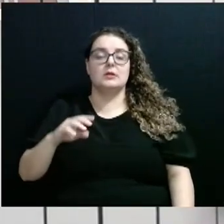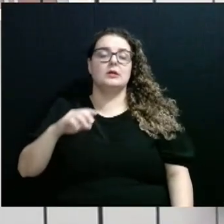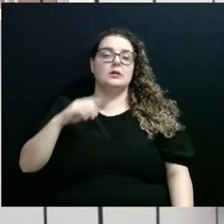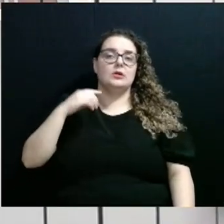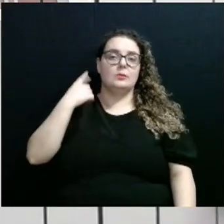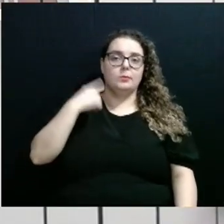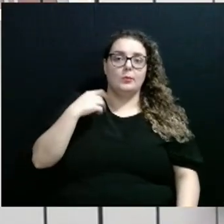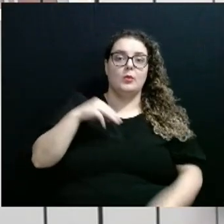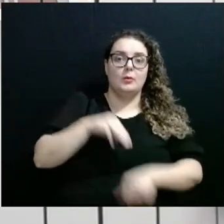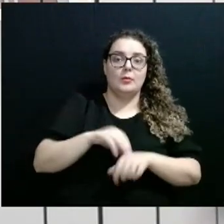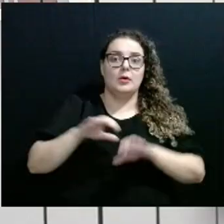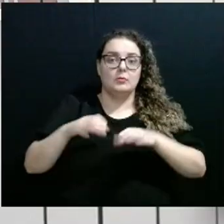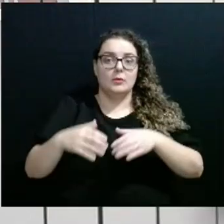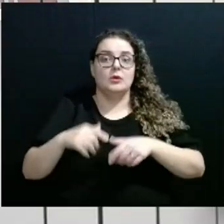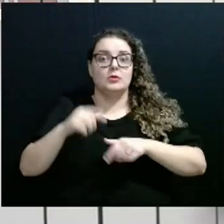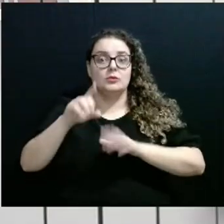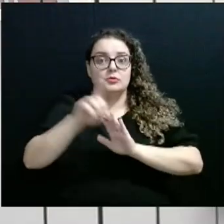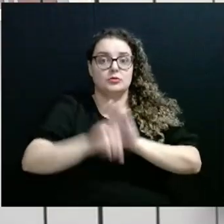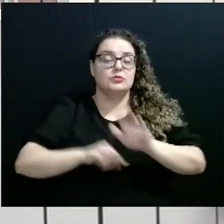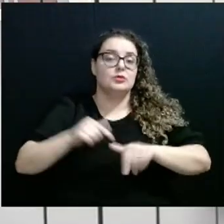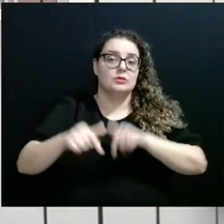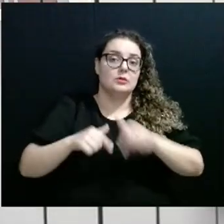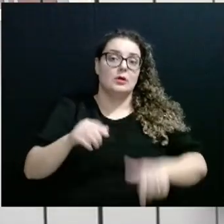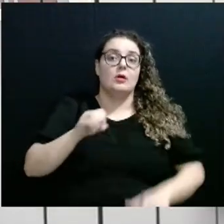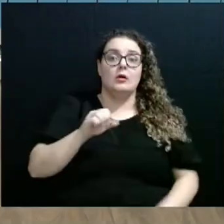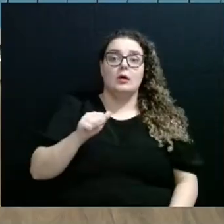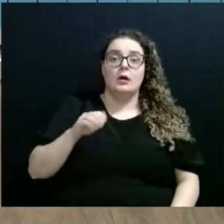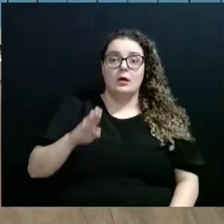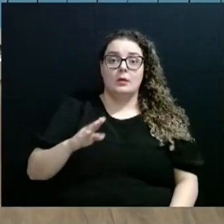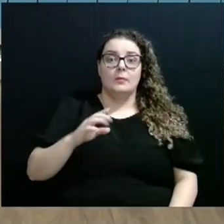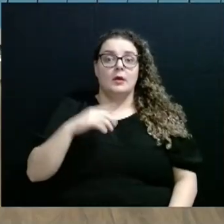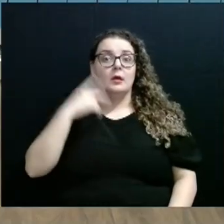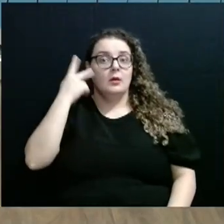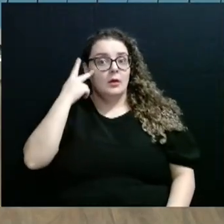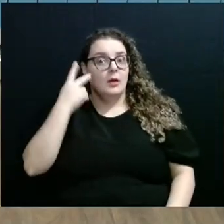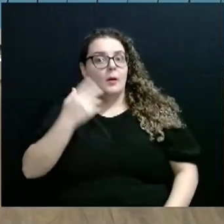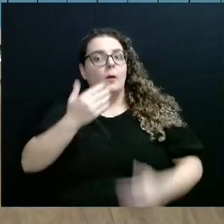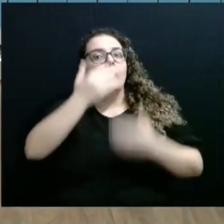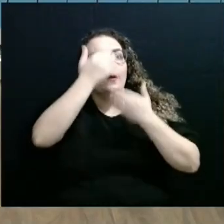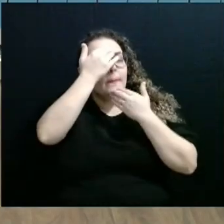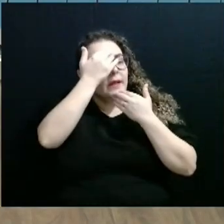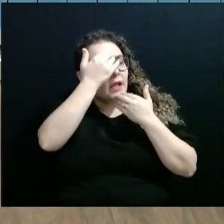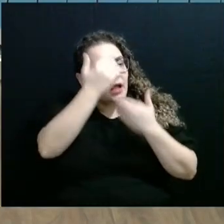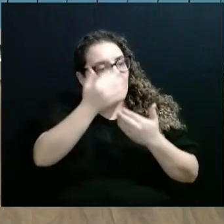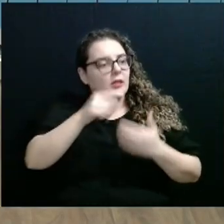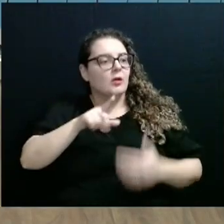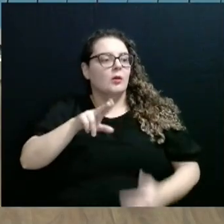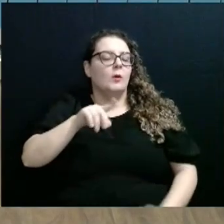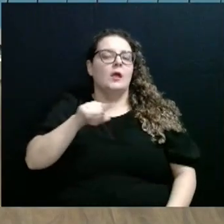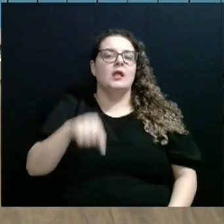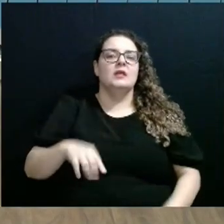do Trabalho da OAB São Paulo. Então, Luiz, primeiramente, muito obrigado pela disponibilidade do